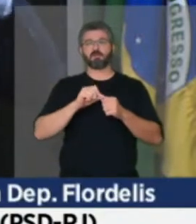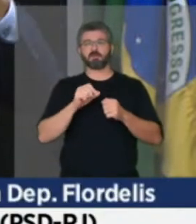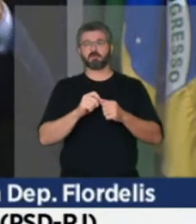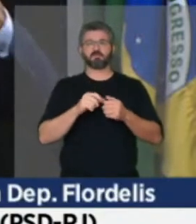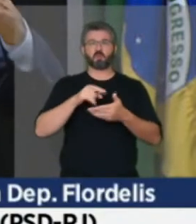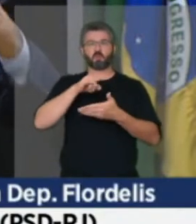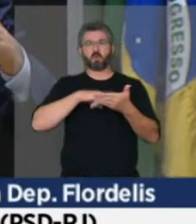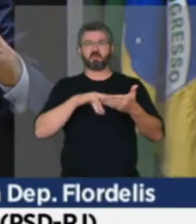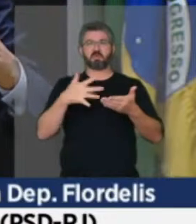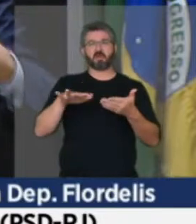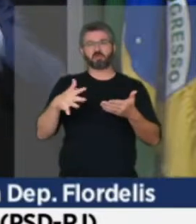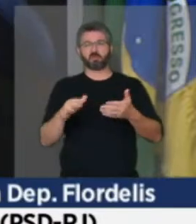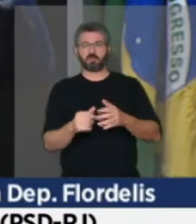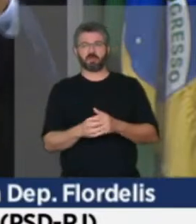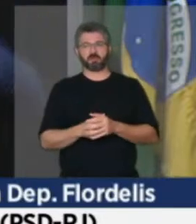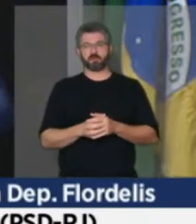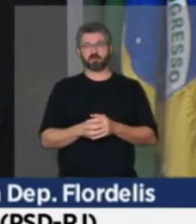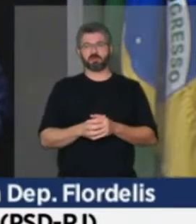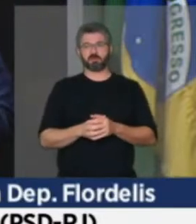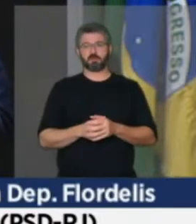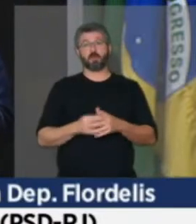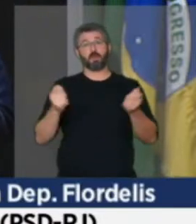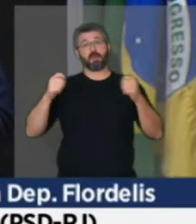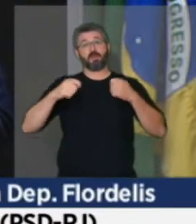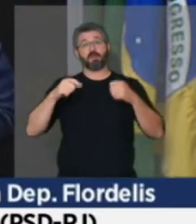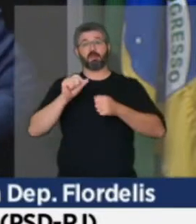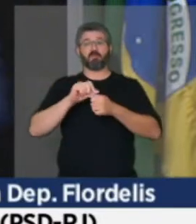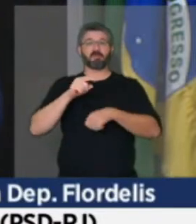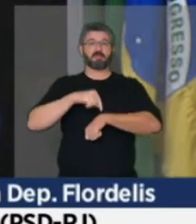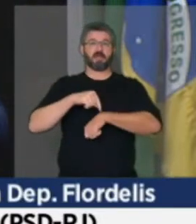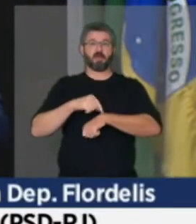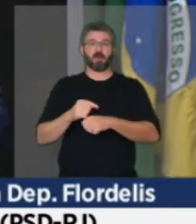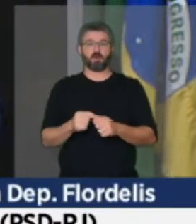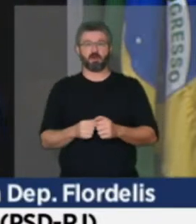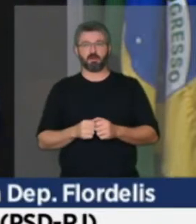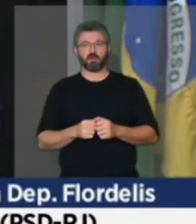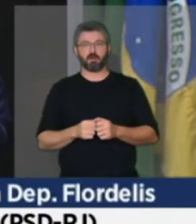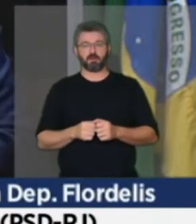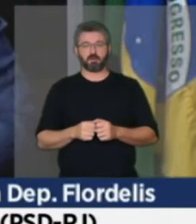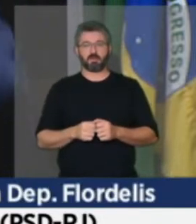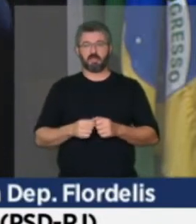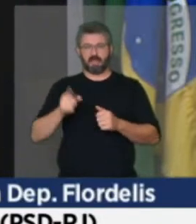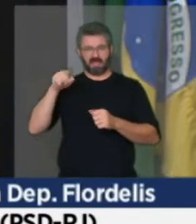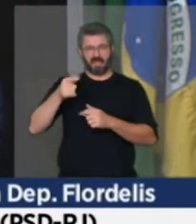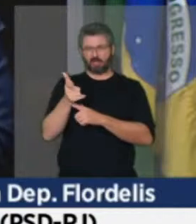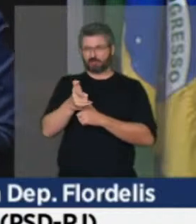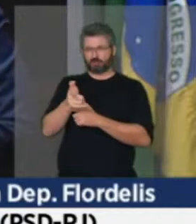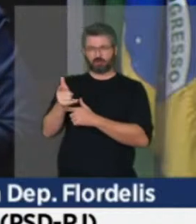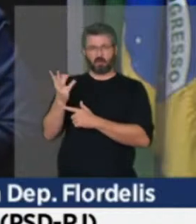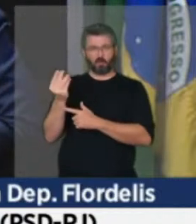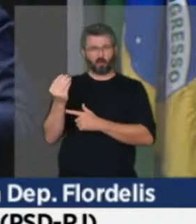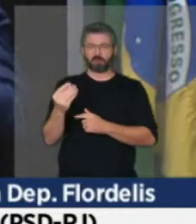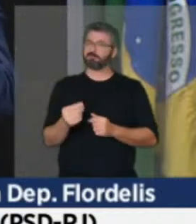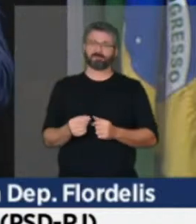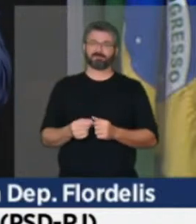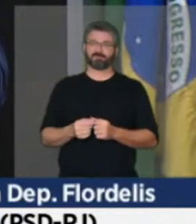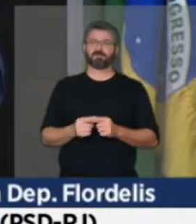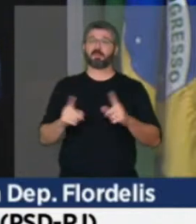laudo mais ou menos, foi o que deu para fazer naquele momento. Não são aqueles tiros todos, mas devem ser sim,